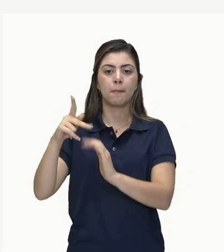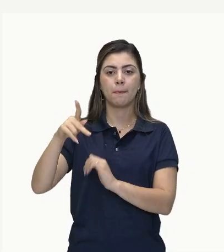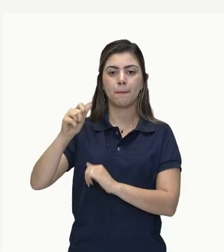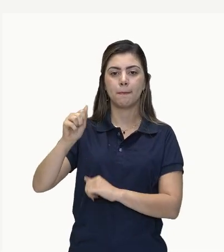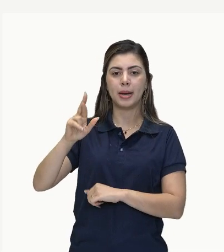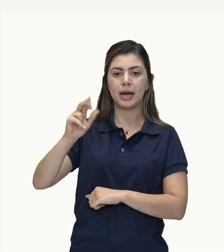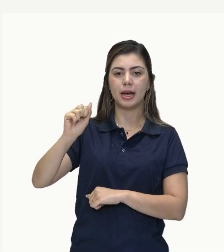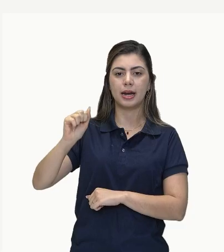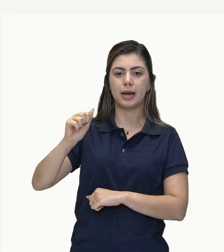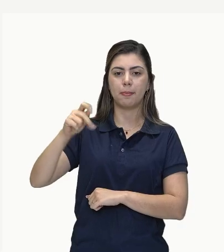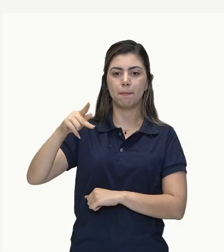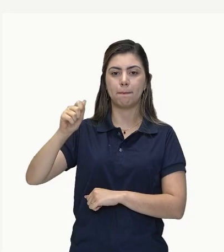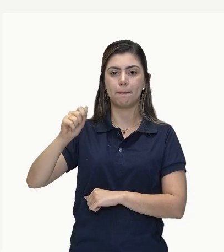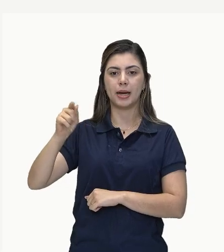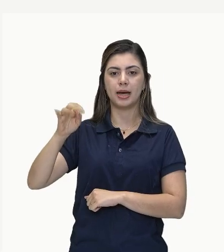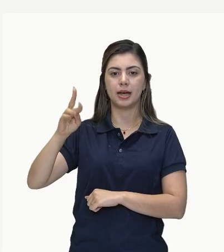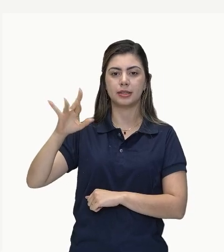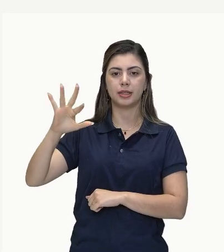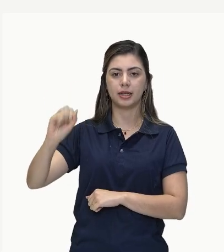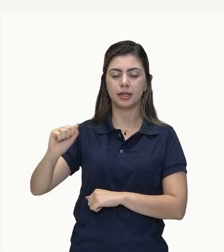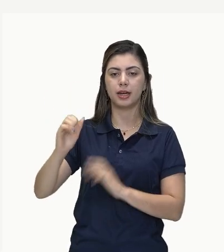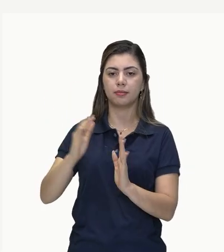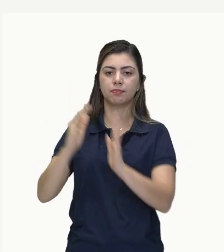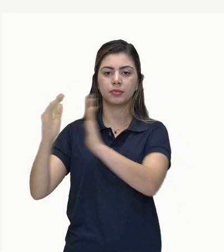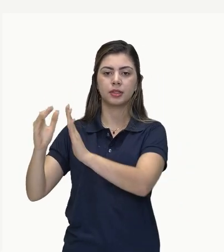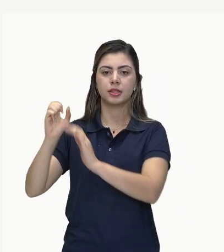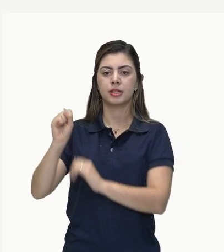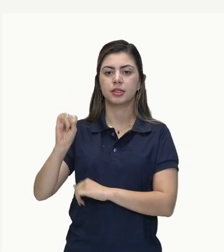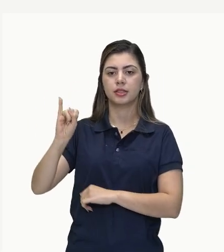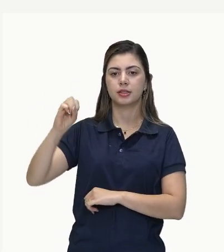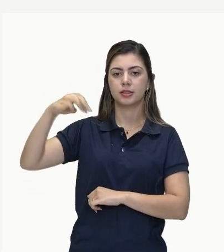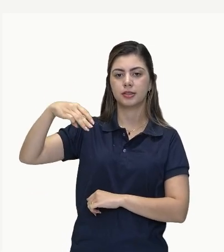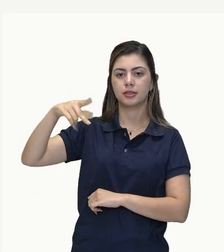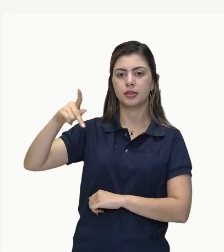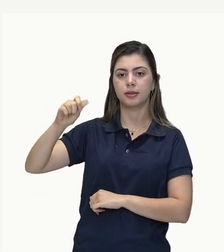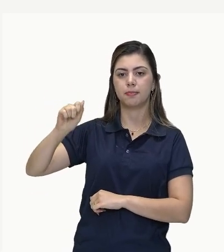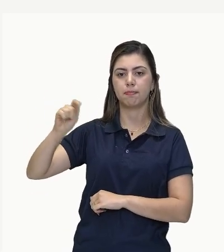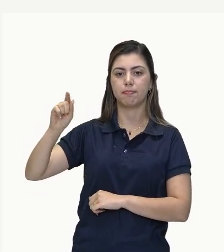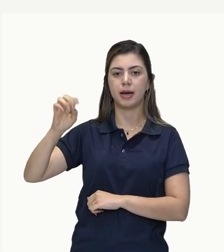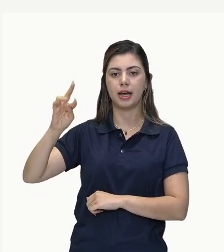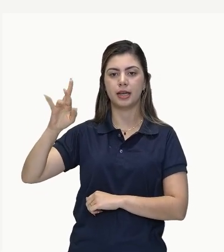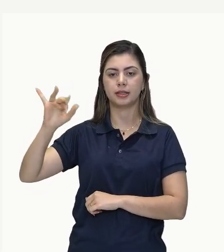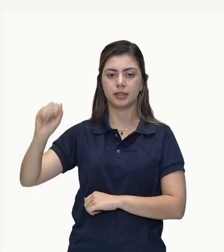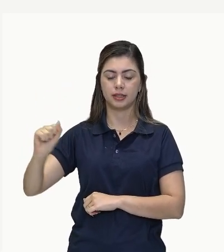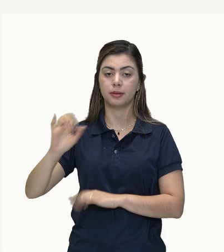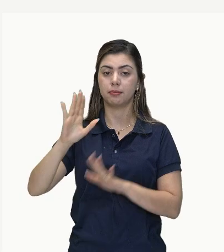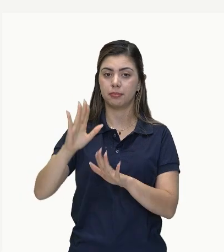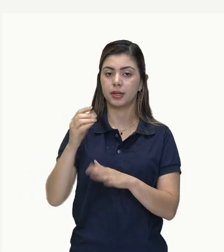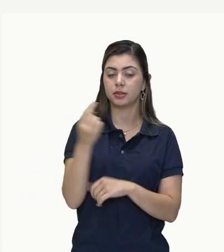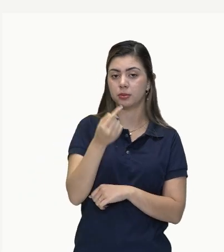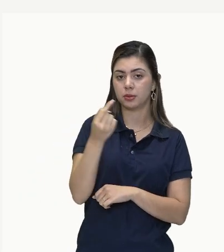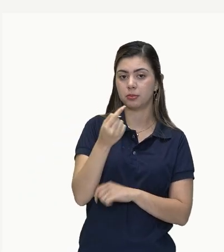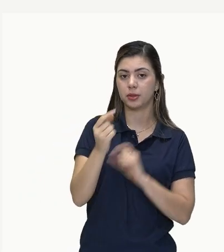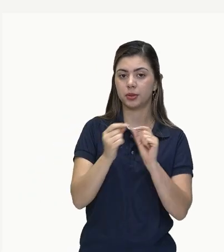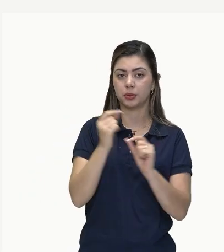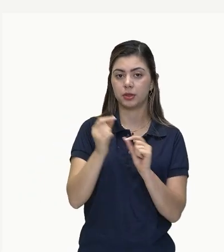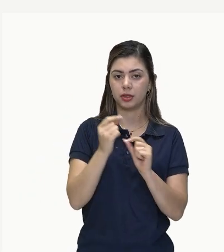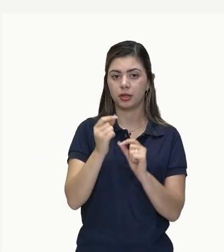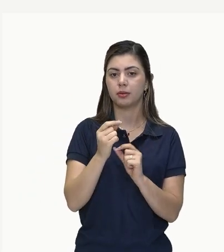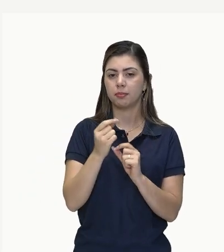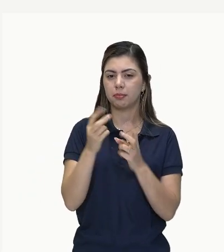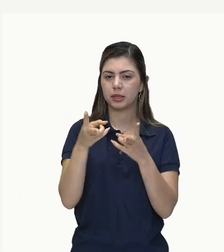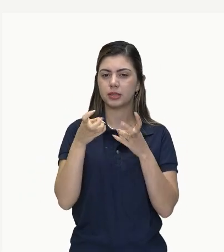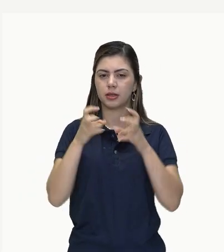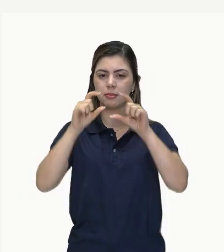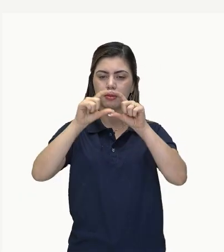e simpátrica, tá certo? E aqui o que que eu tenho? A população original, olha só, população original, ó,